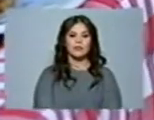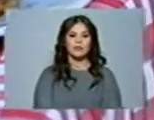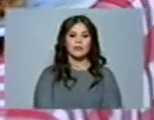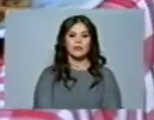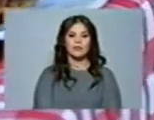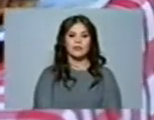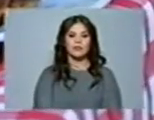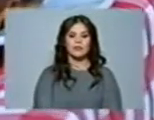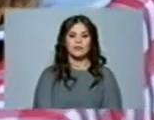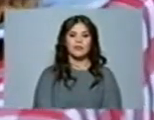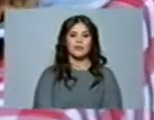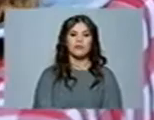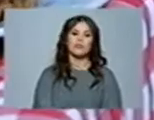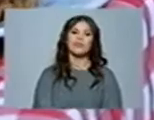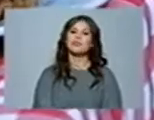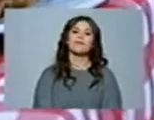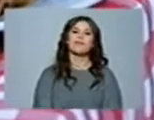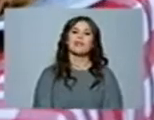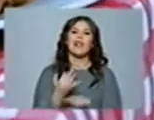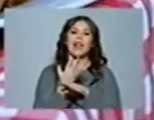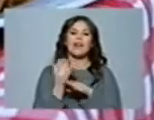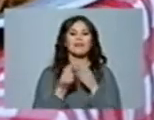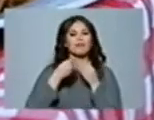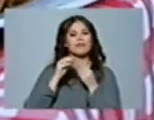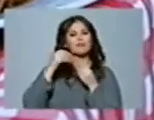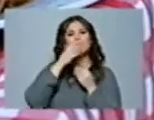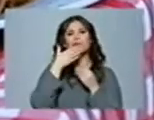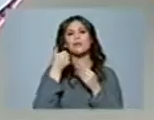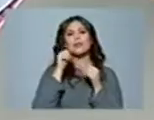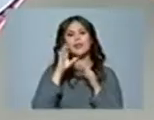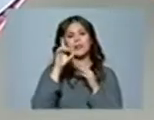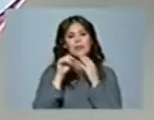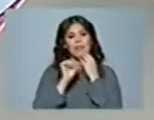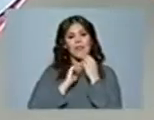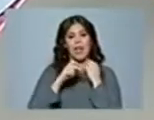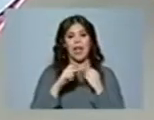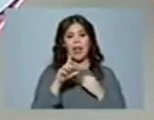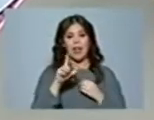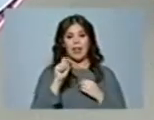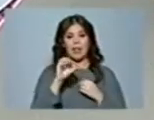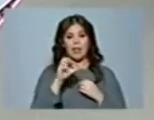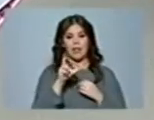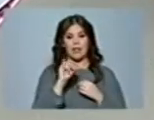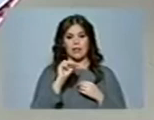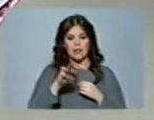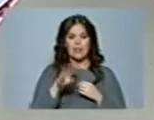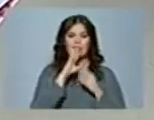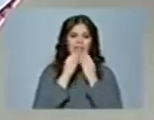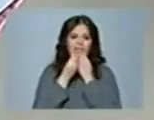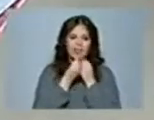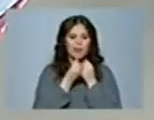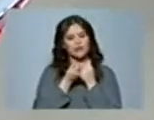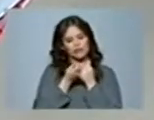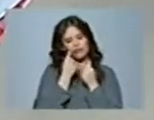E essa erva aromática é apenas para embolizar? É embolizar, mas também a erva aromática nossa, é o alecrim. Sim. Também. E depois, dá mais um saborzinho. Nem mais.